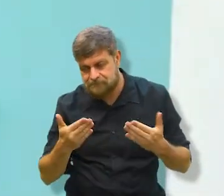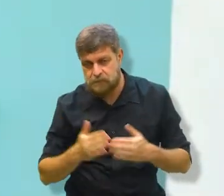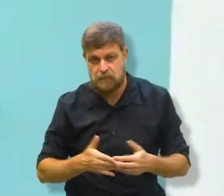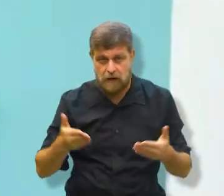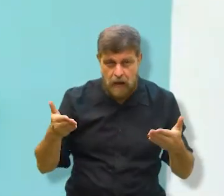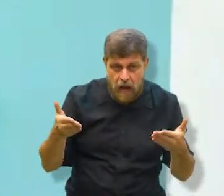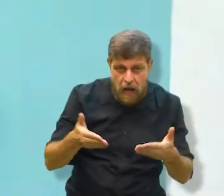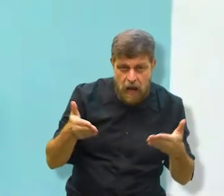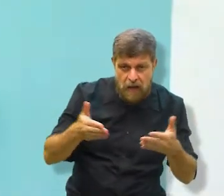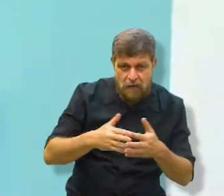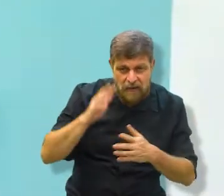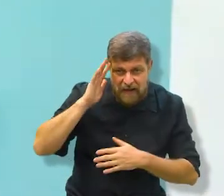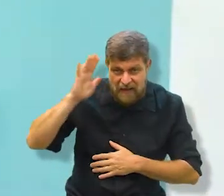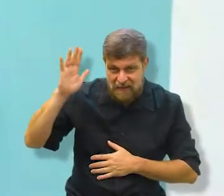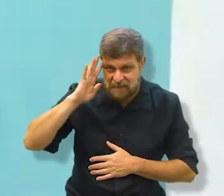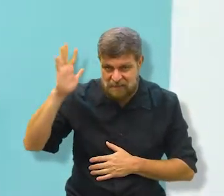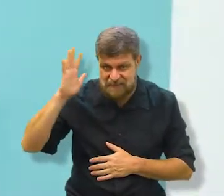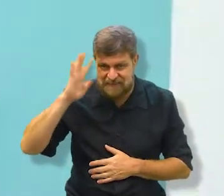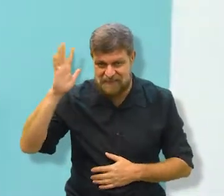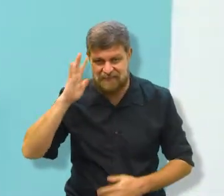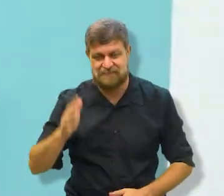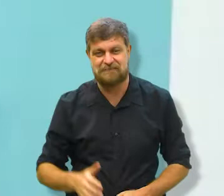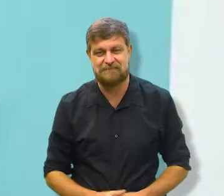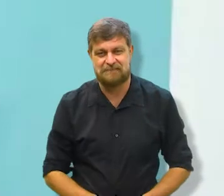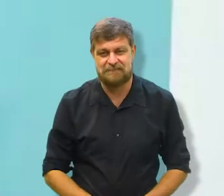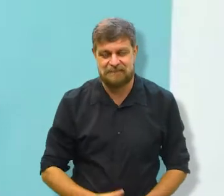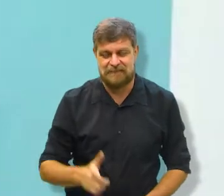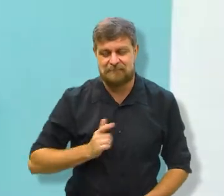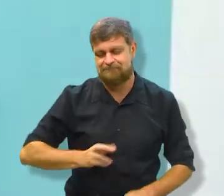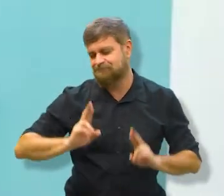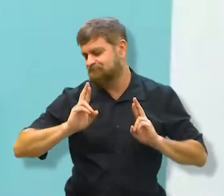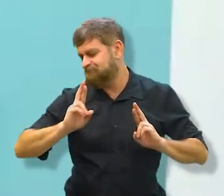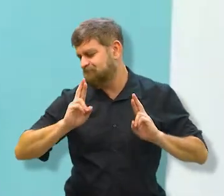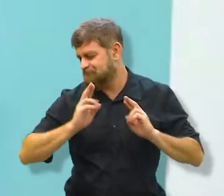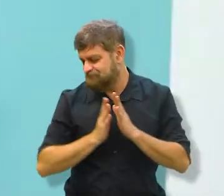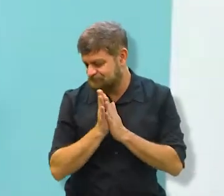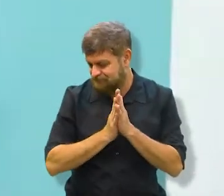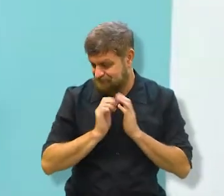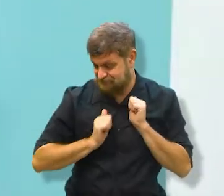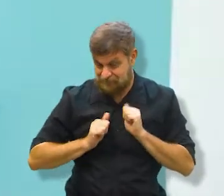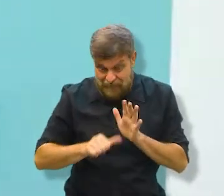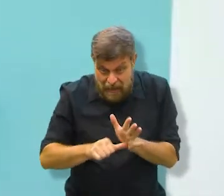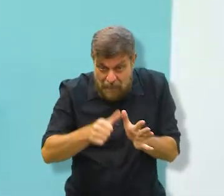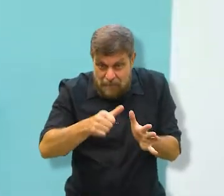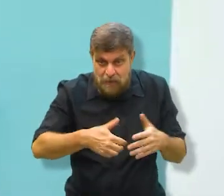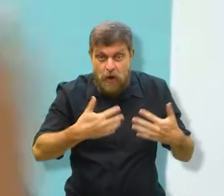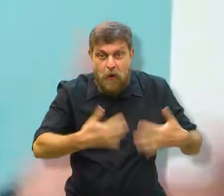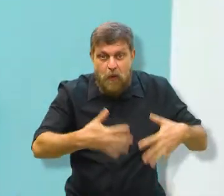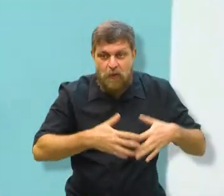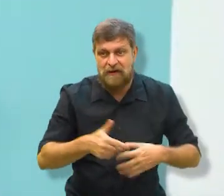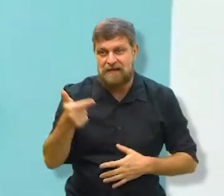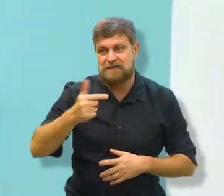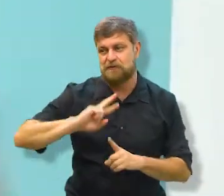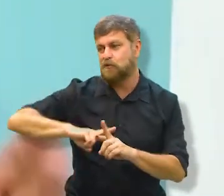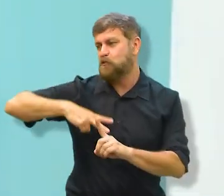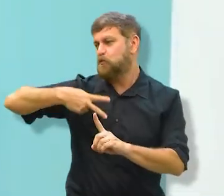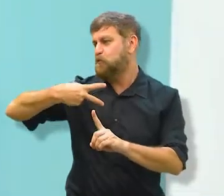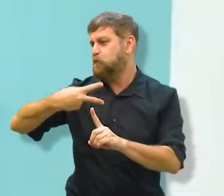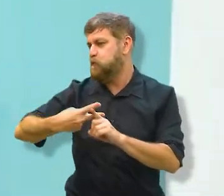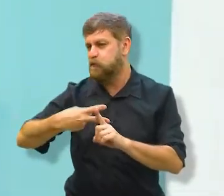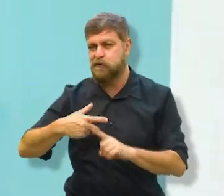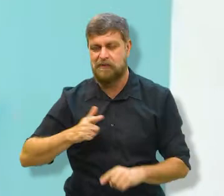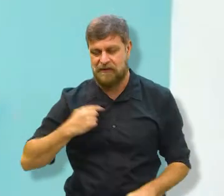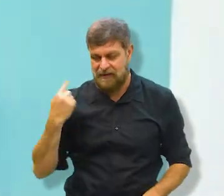aí agora, imagina, né? A expectativa para a primeira já era grande, para a segunda, então, aí a gente